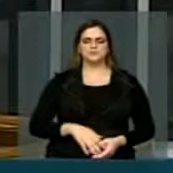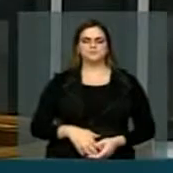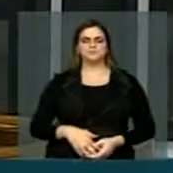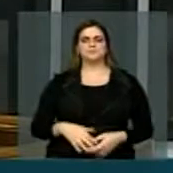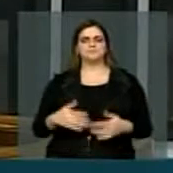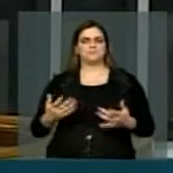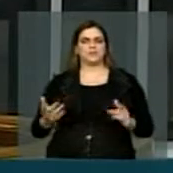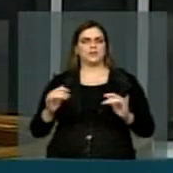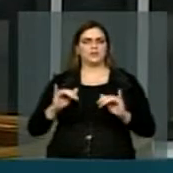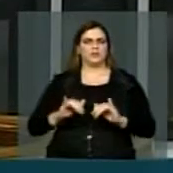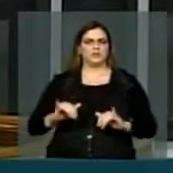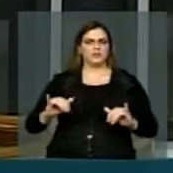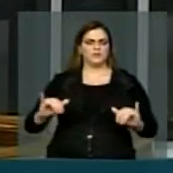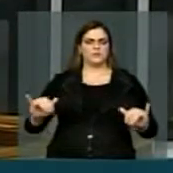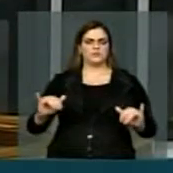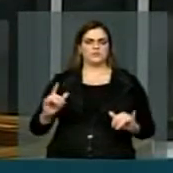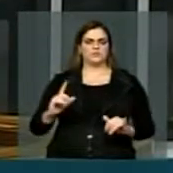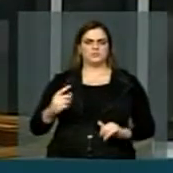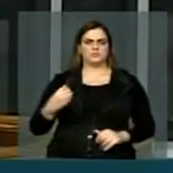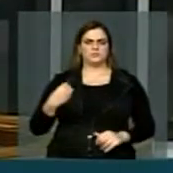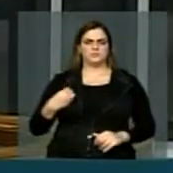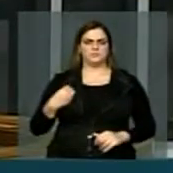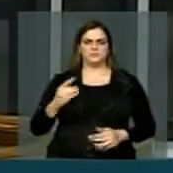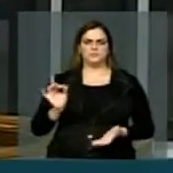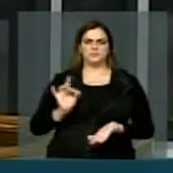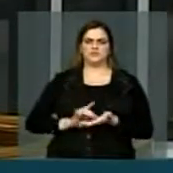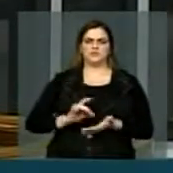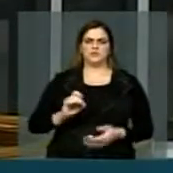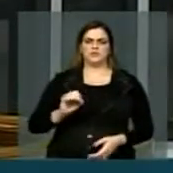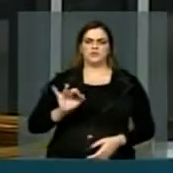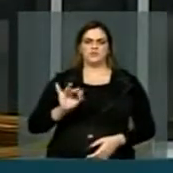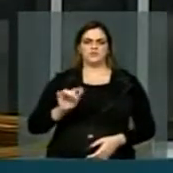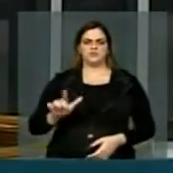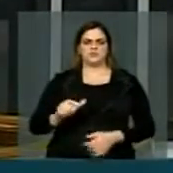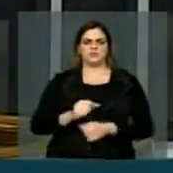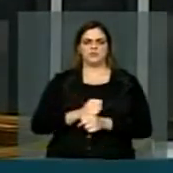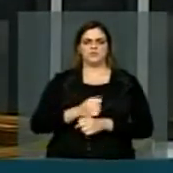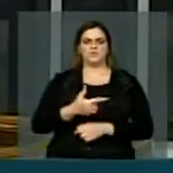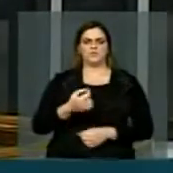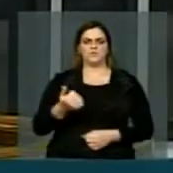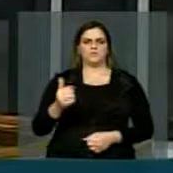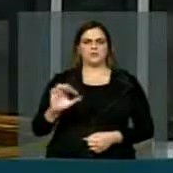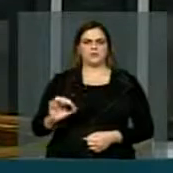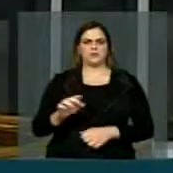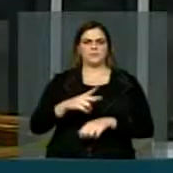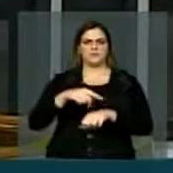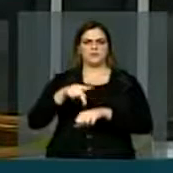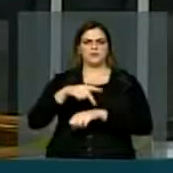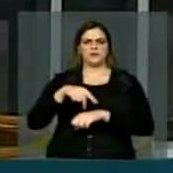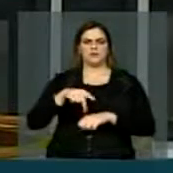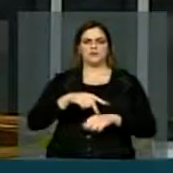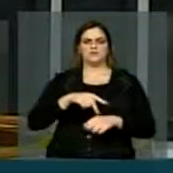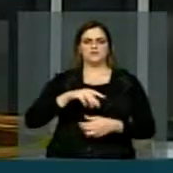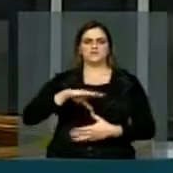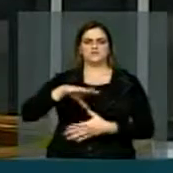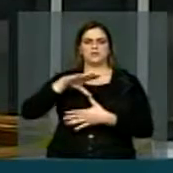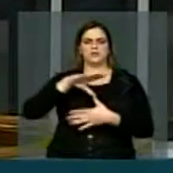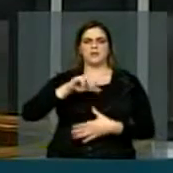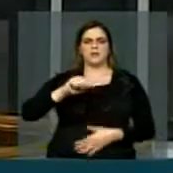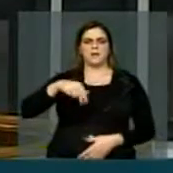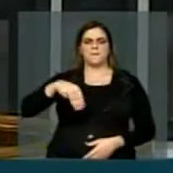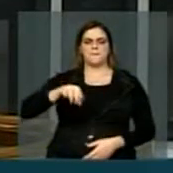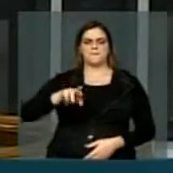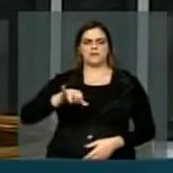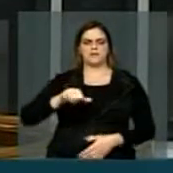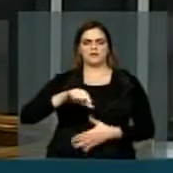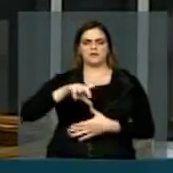oficiais publicados nos indicadores básicos de saúde de 2010 para os países da América Latina e Caribe, a razão